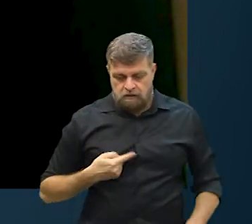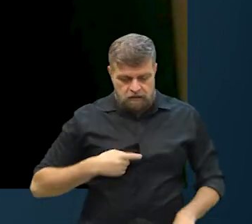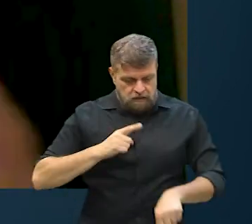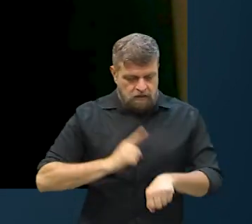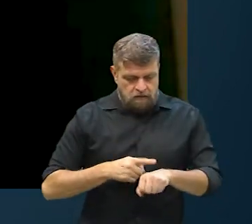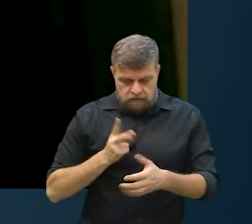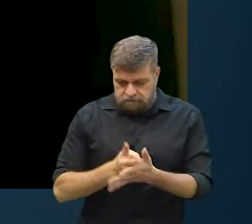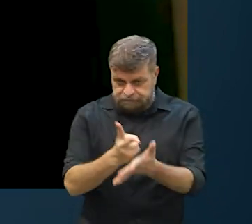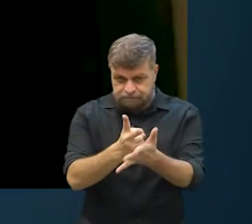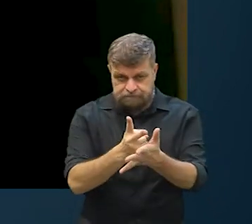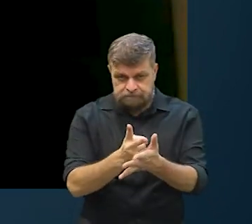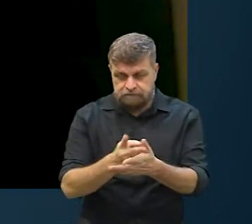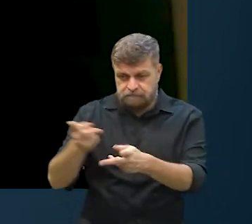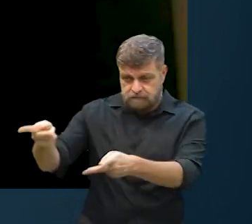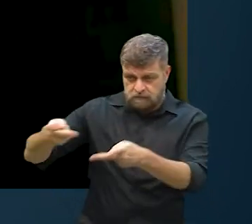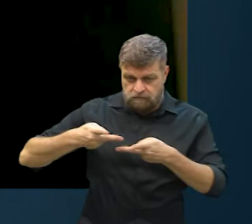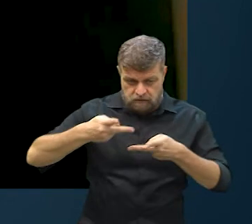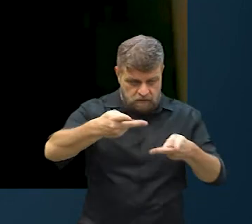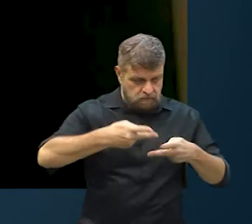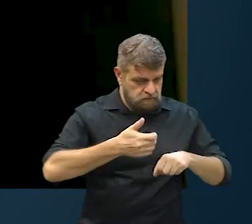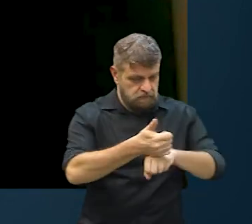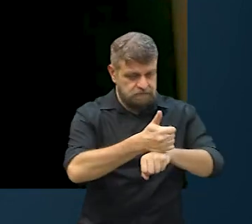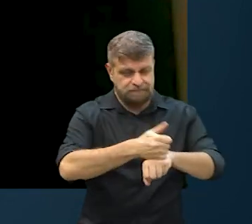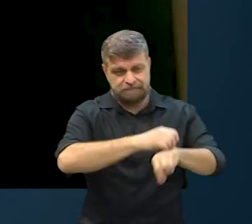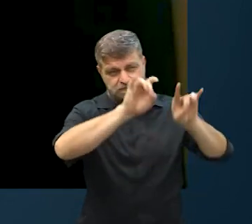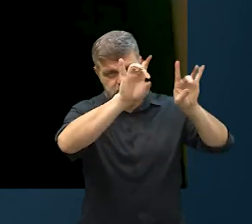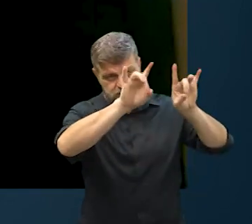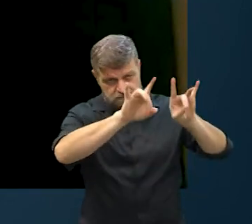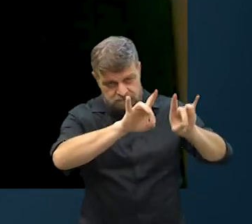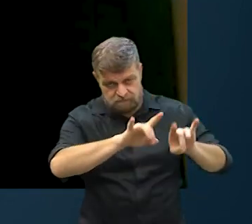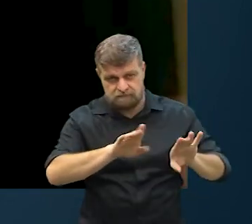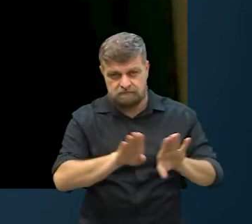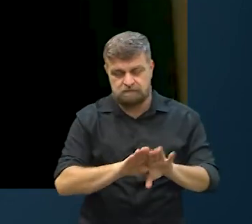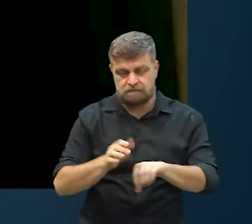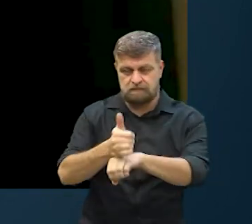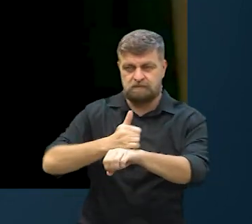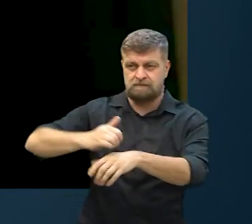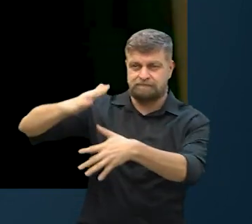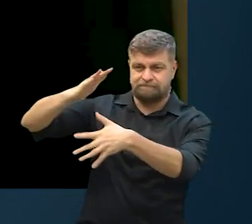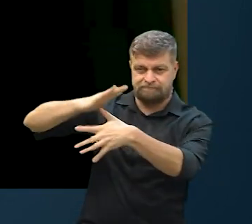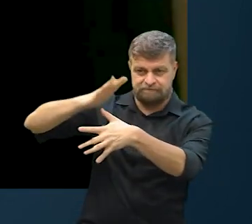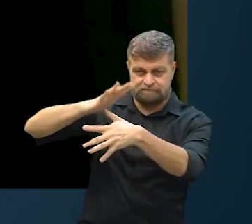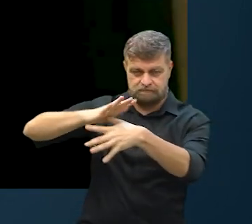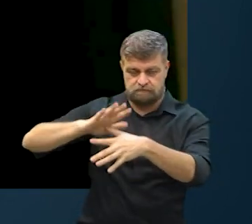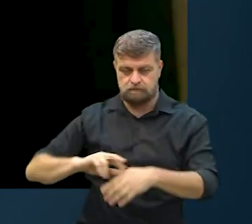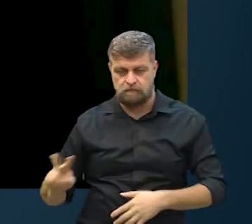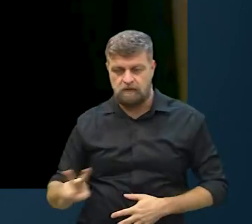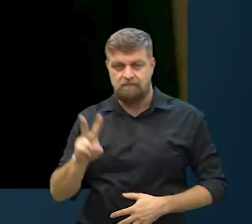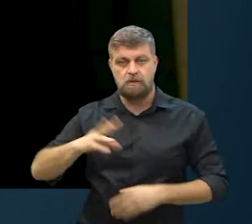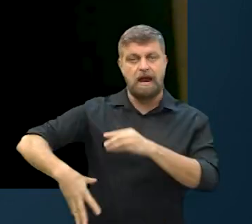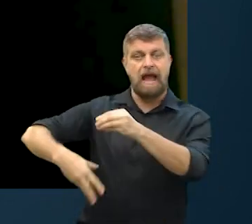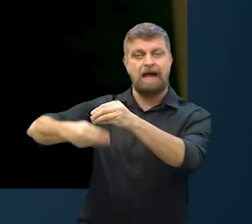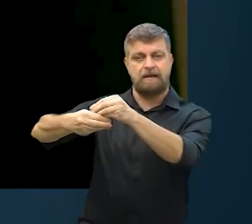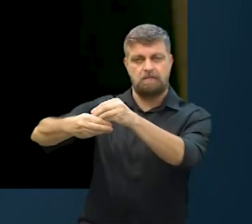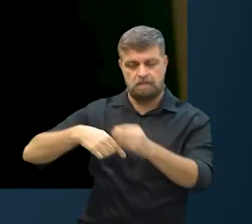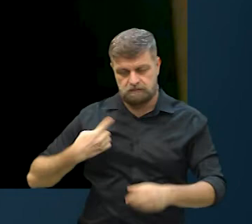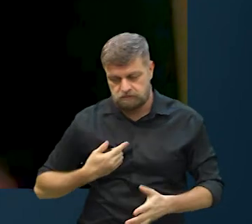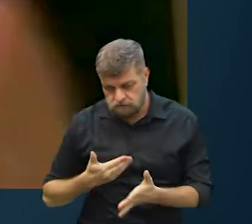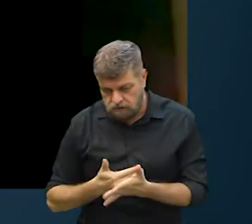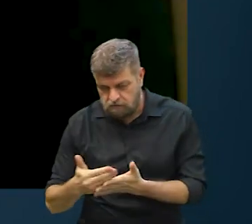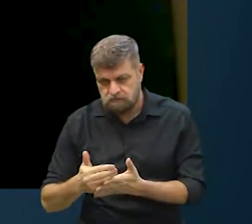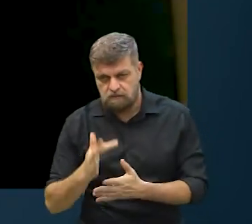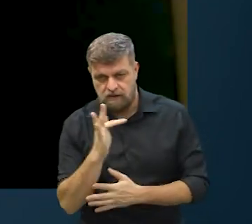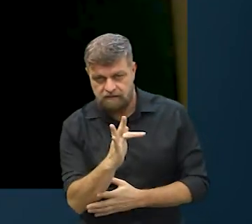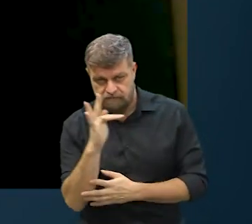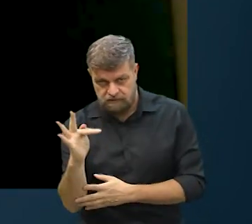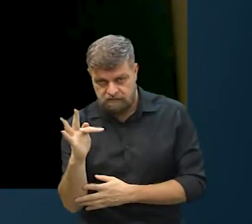precisa em todo momento. Então, a gente trouxe pessoas especialistas, trouxe pessoas que pudessem agregar valor também. Então, a gente